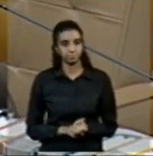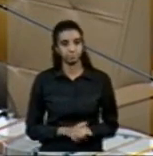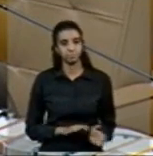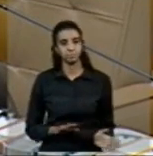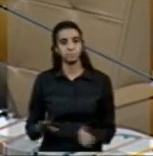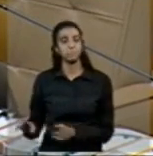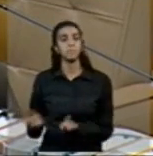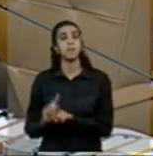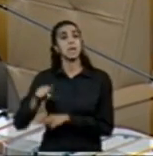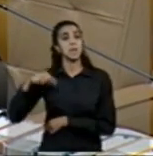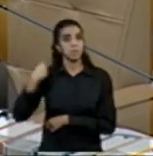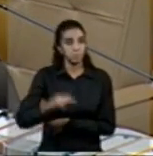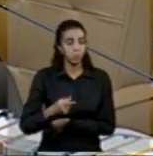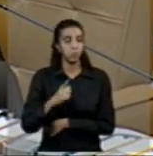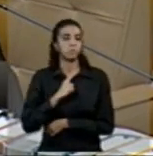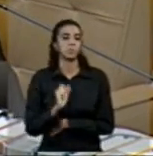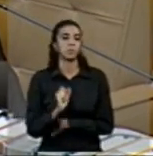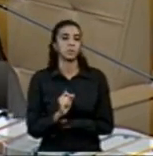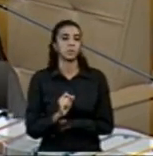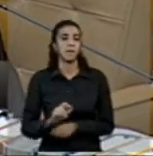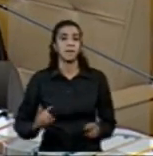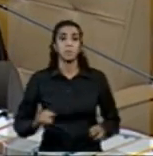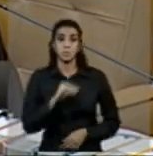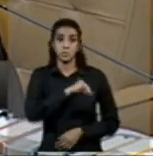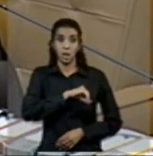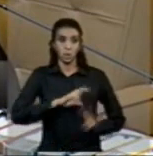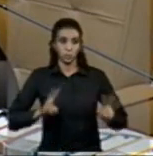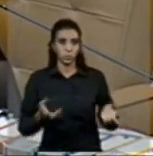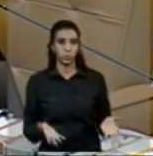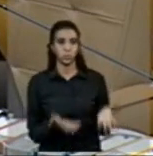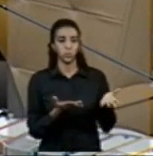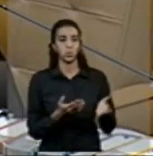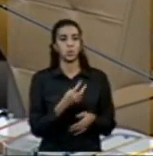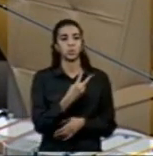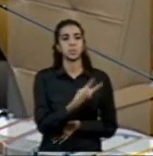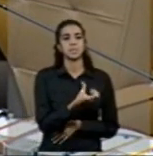período subsequente, a valorização do salário mínimo foi da ordem de